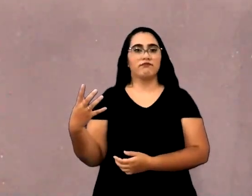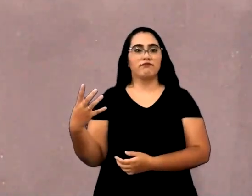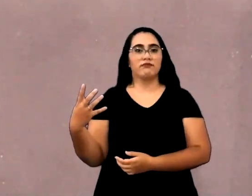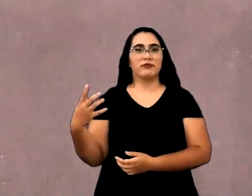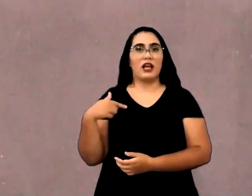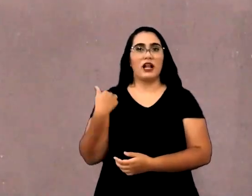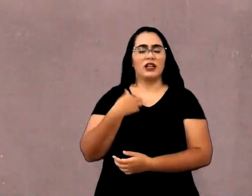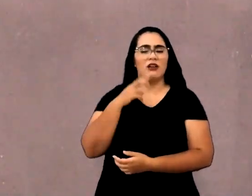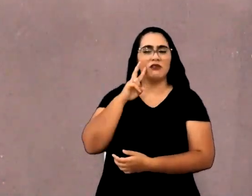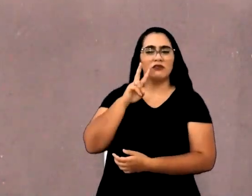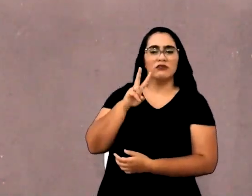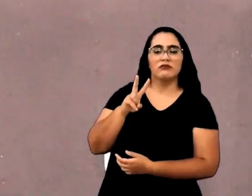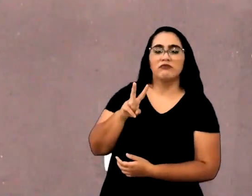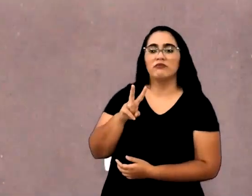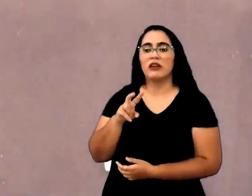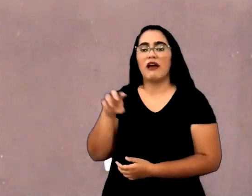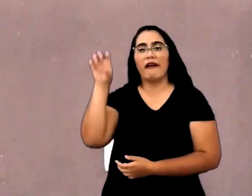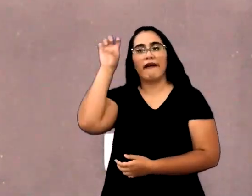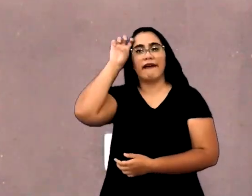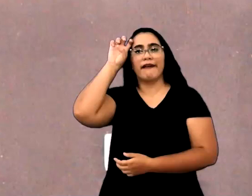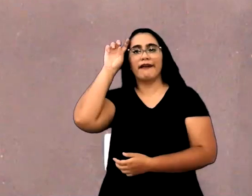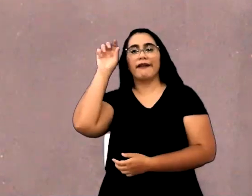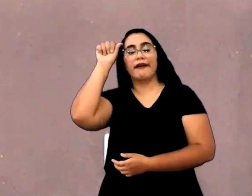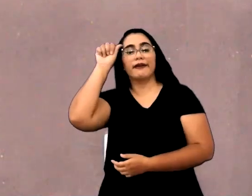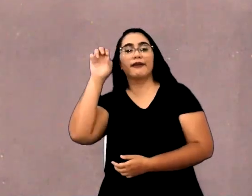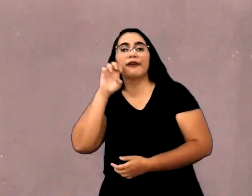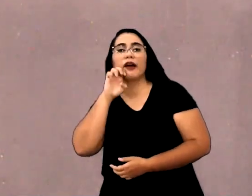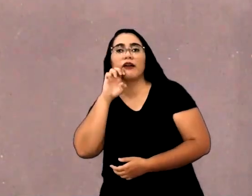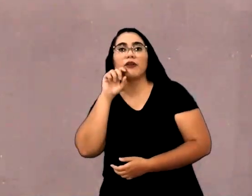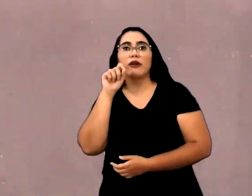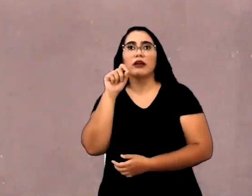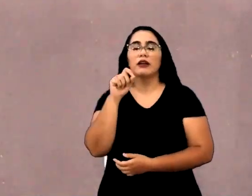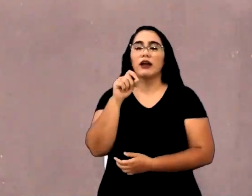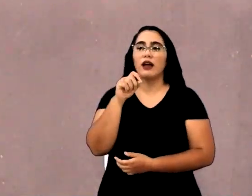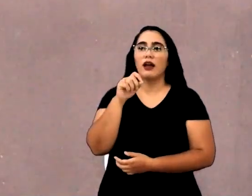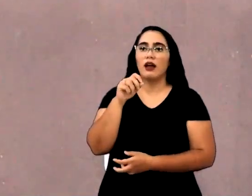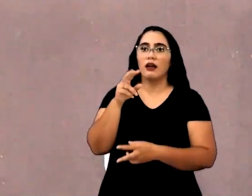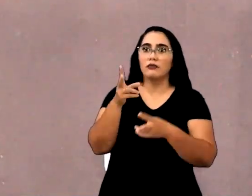aos olhos de Eva e de Adão, brilharam.